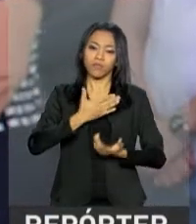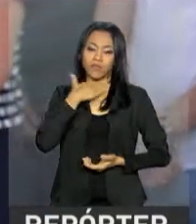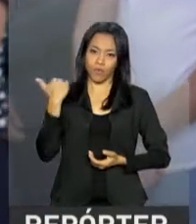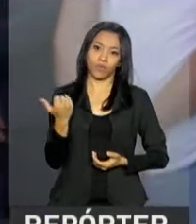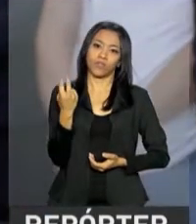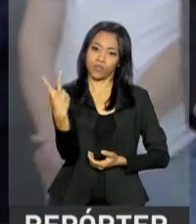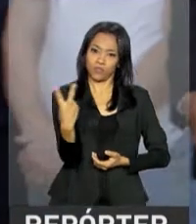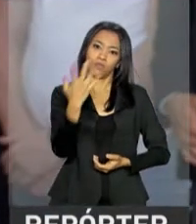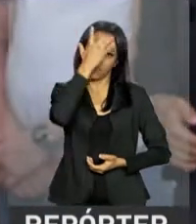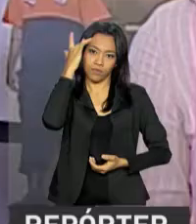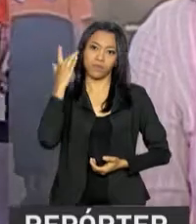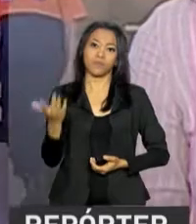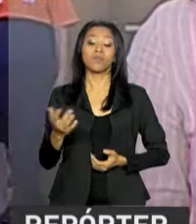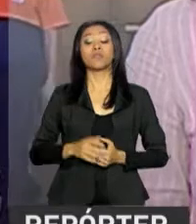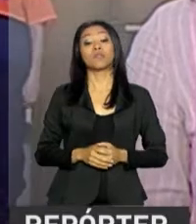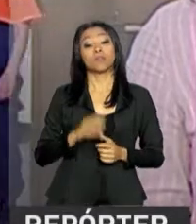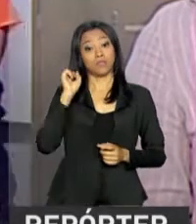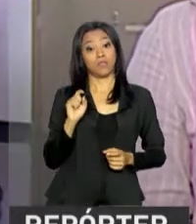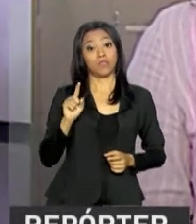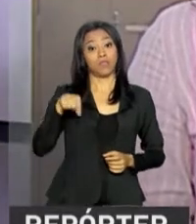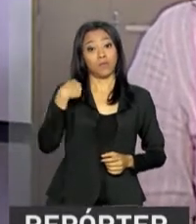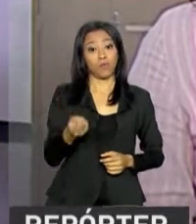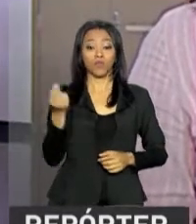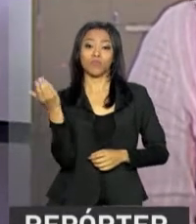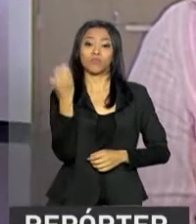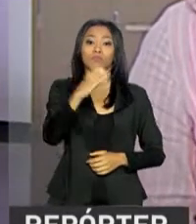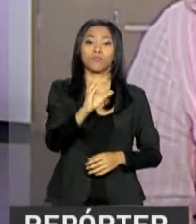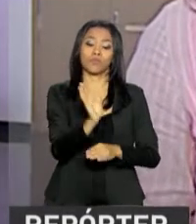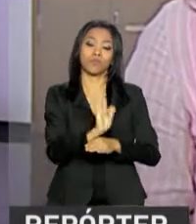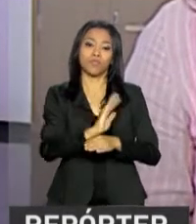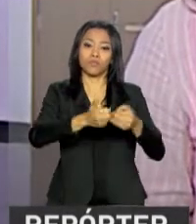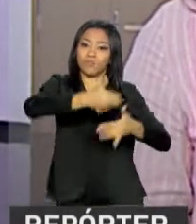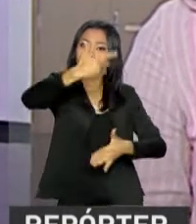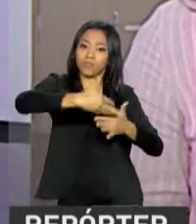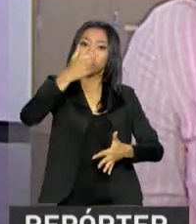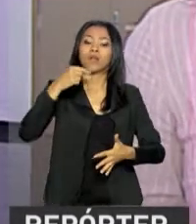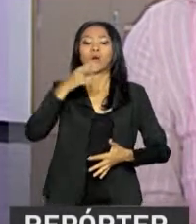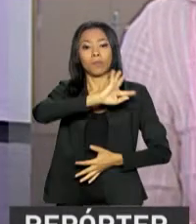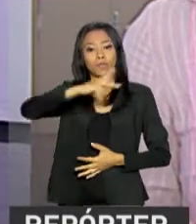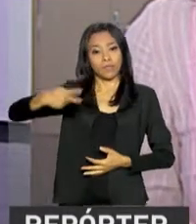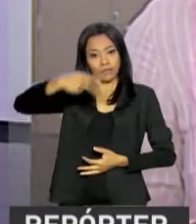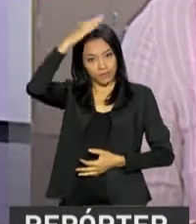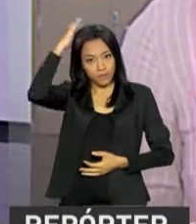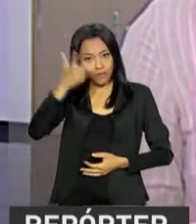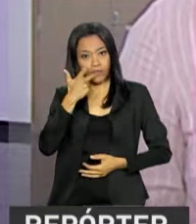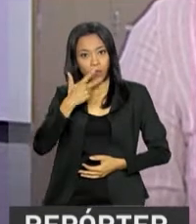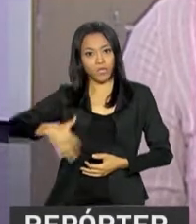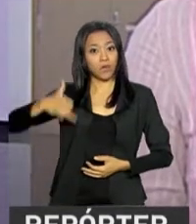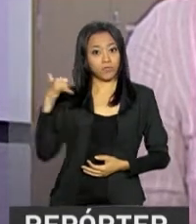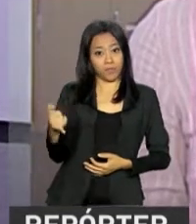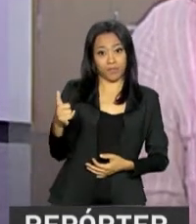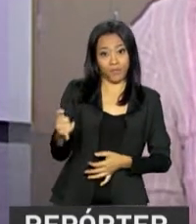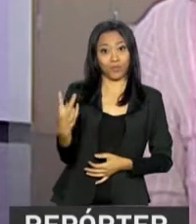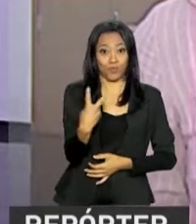do motorista Anderson. Mais cedo, em vídeo divulgado nas redes sociais, o presidente Temer afirmou que o assassinato de